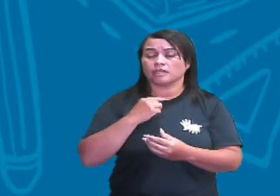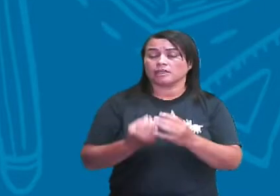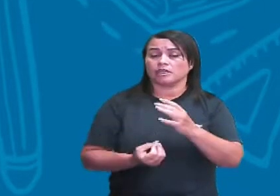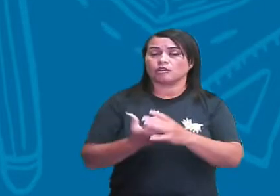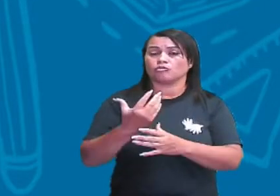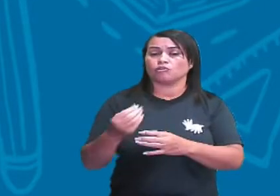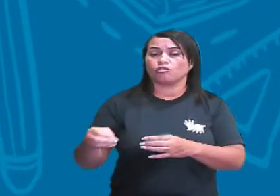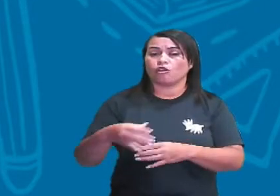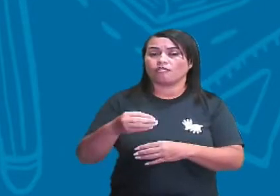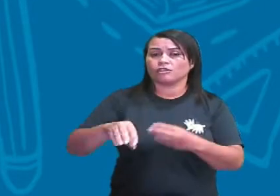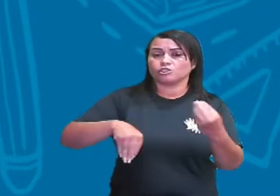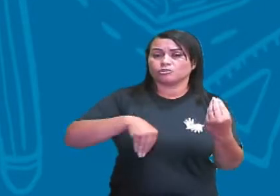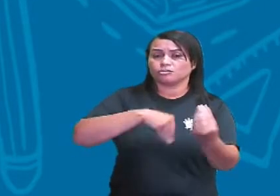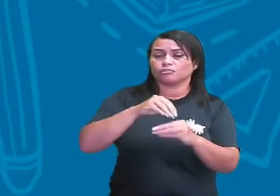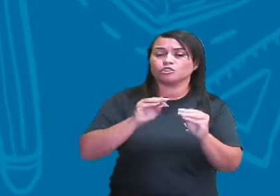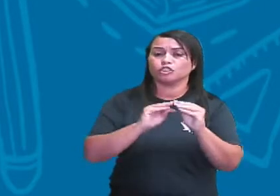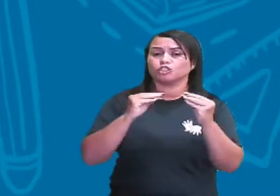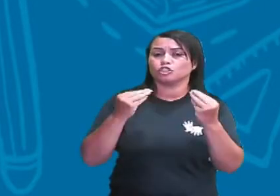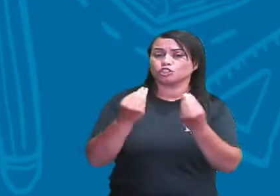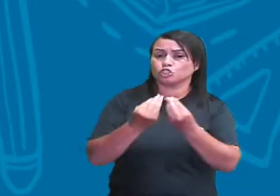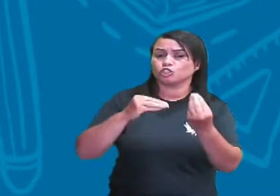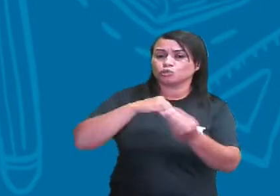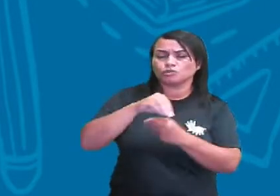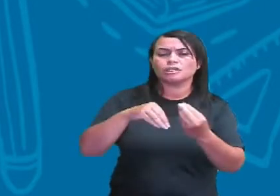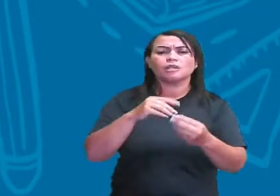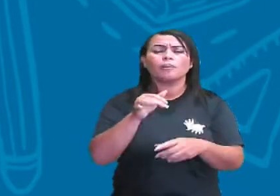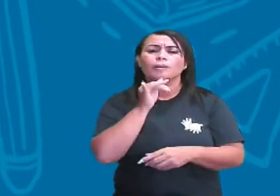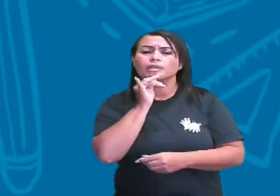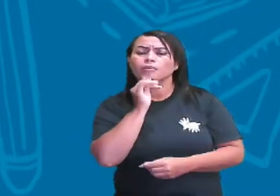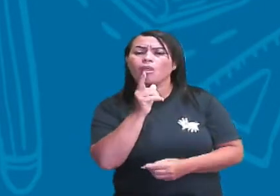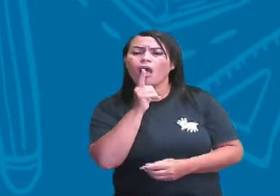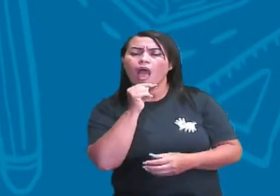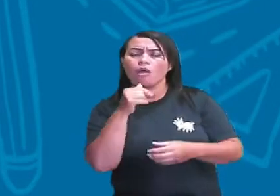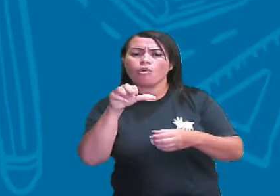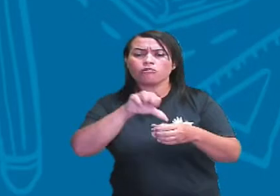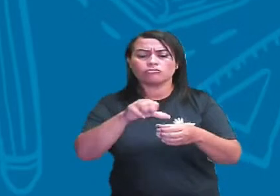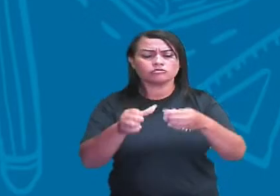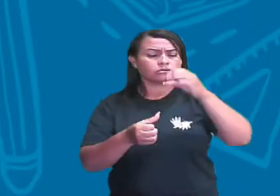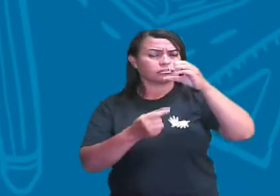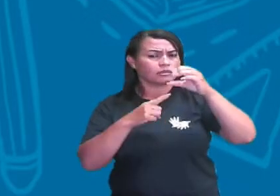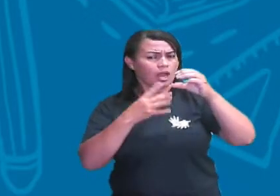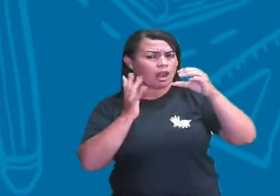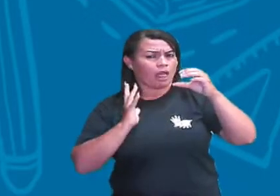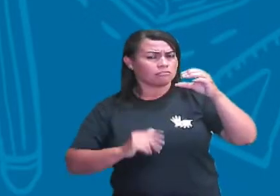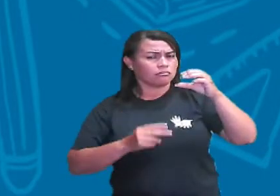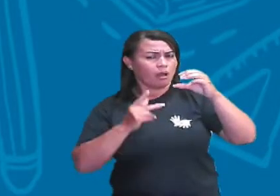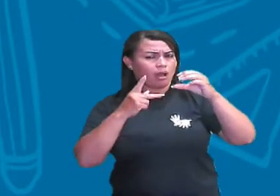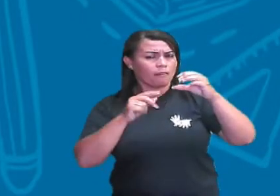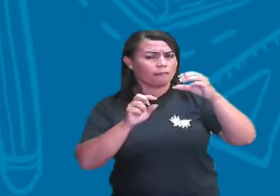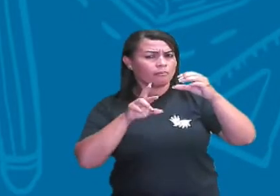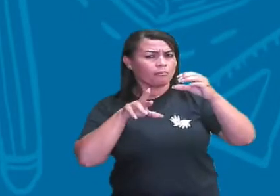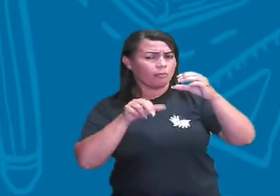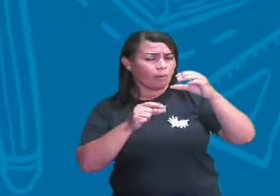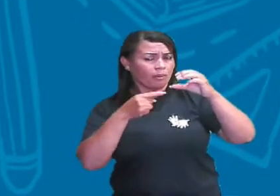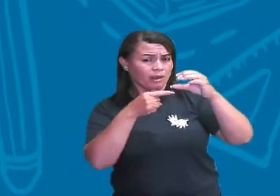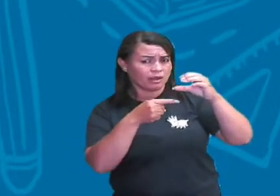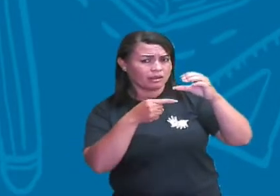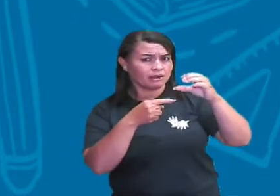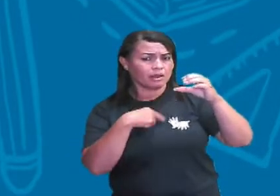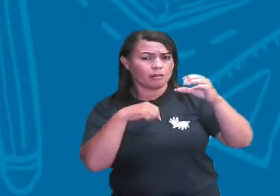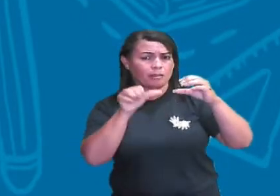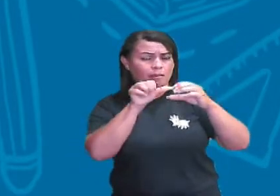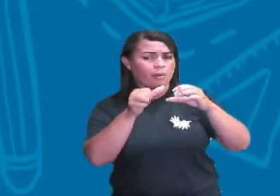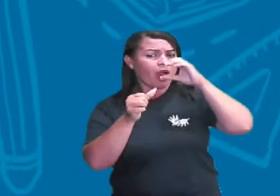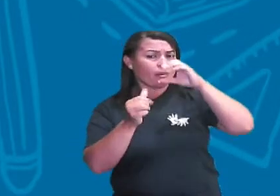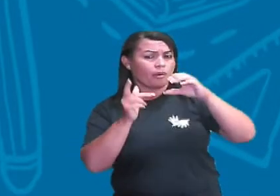misturas. E, por exemplo, a água que bebemos. A água ela não é pura. Você pode falar que eu bebo uma água pura,